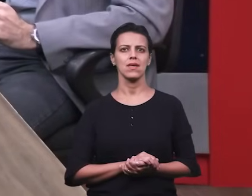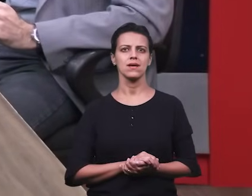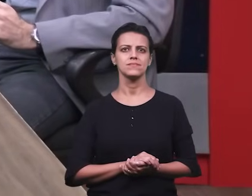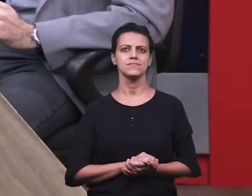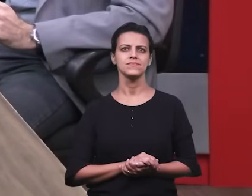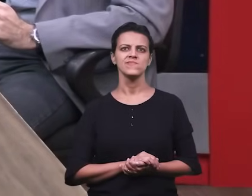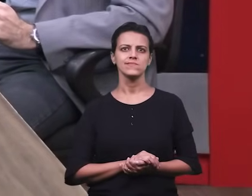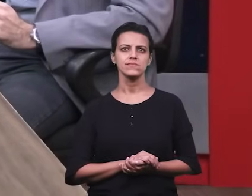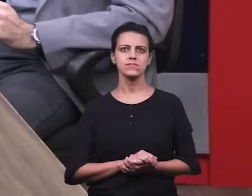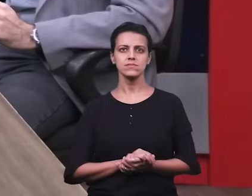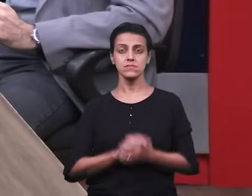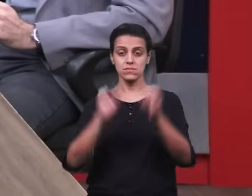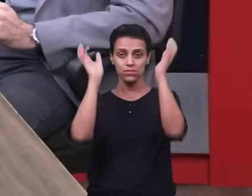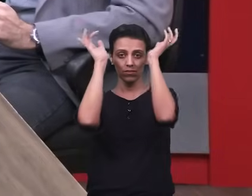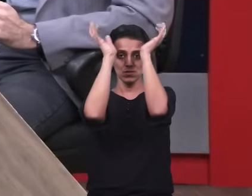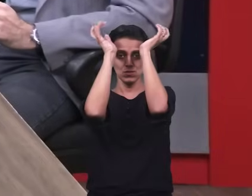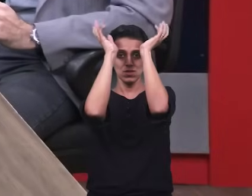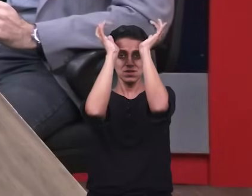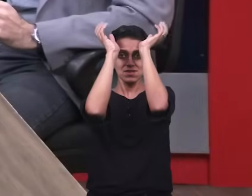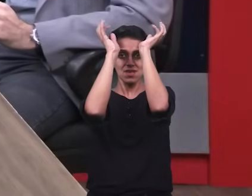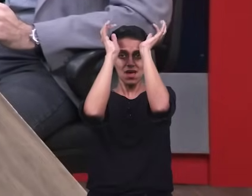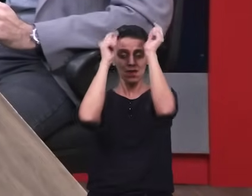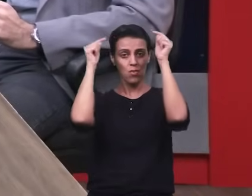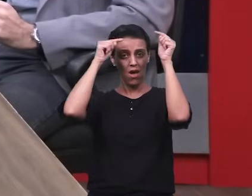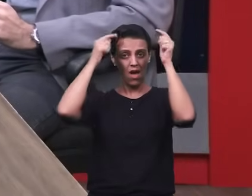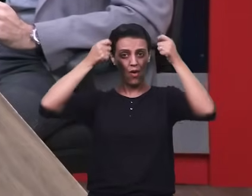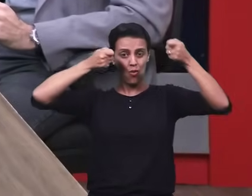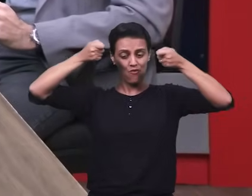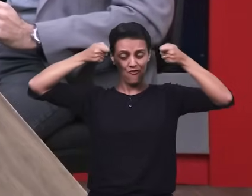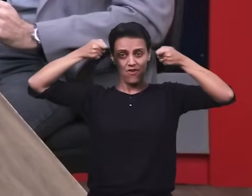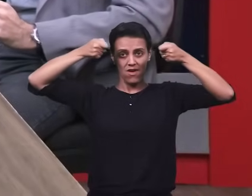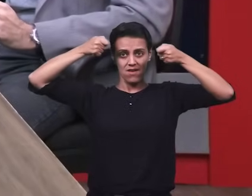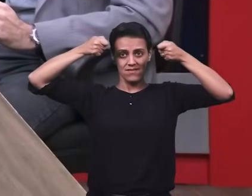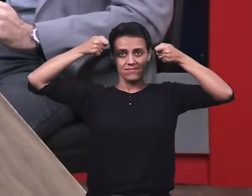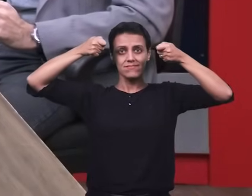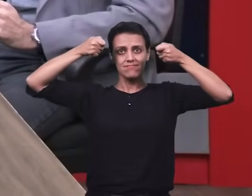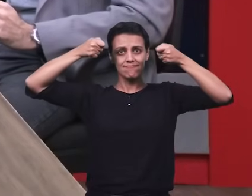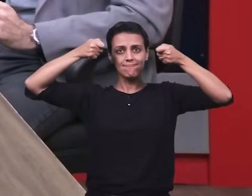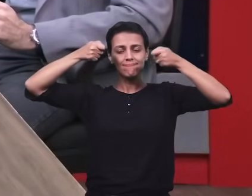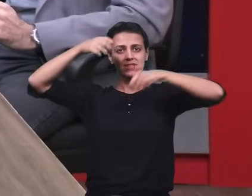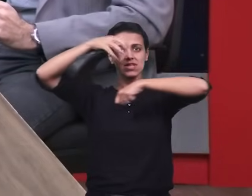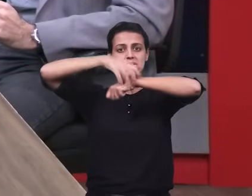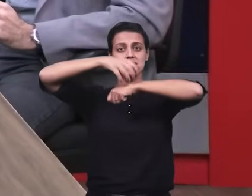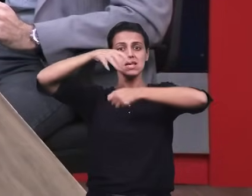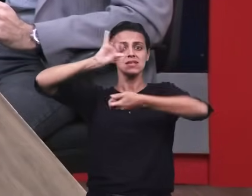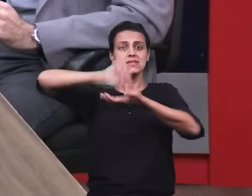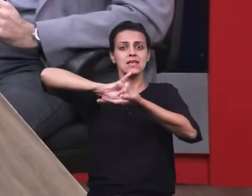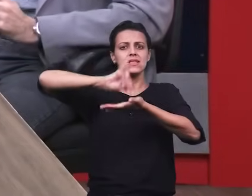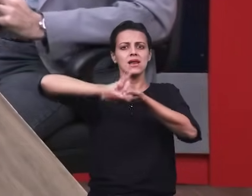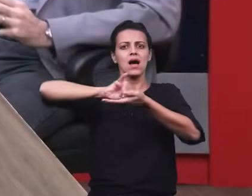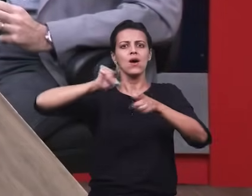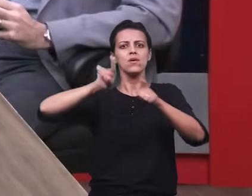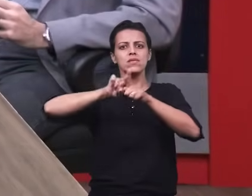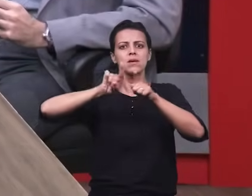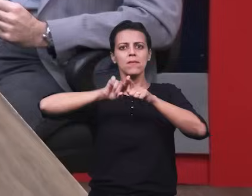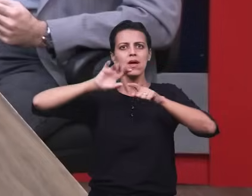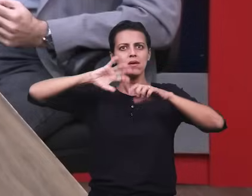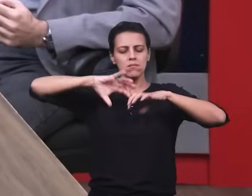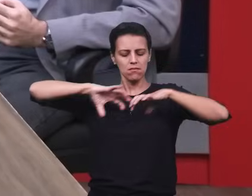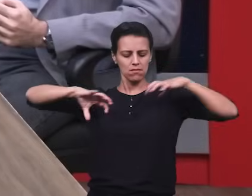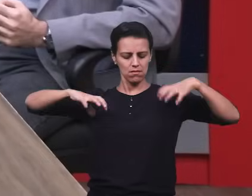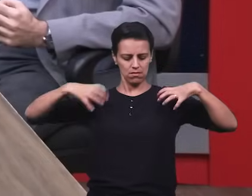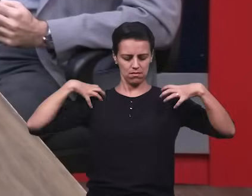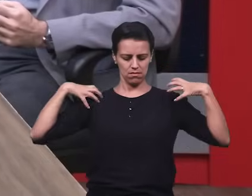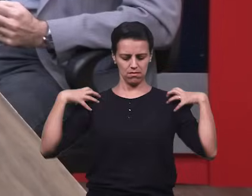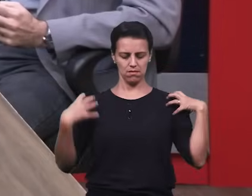a importância, o cérebro, que é o governo, o sistema nervoso central e o sistema nervoso periférico.